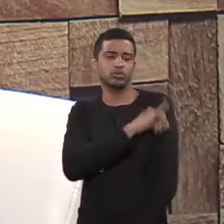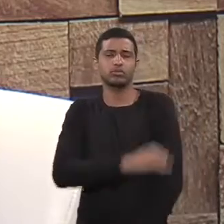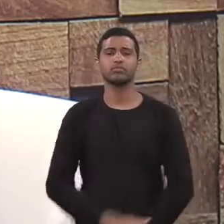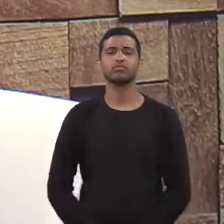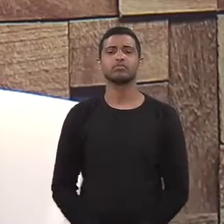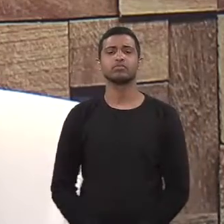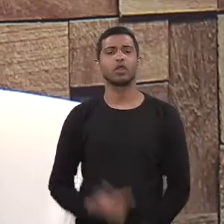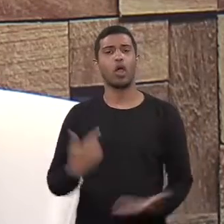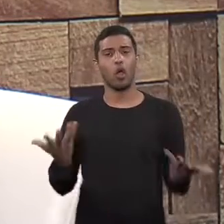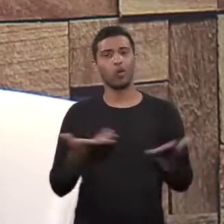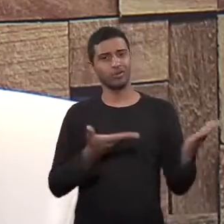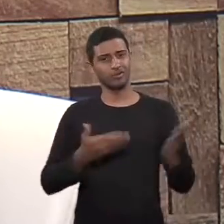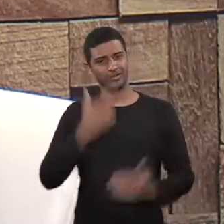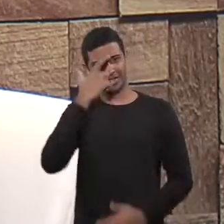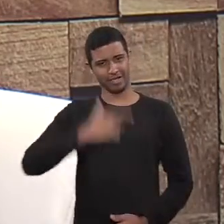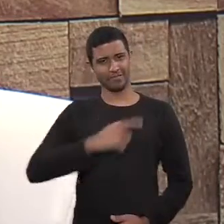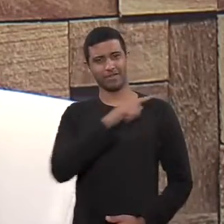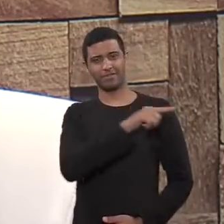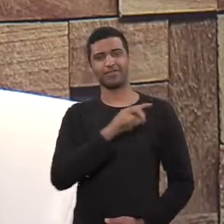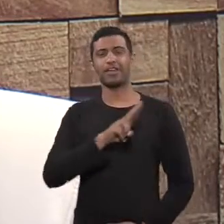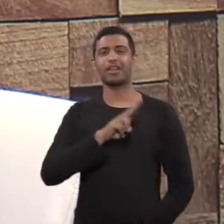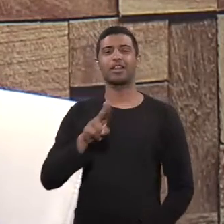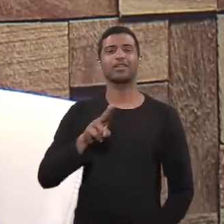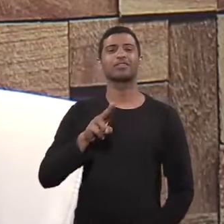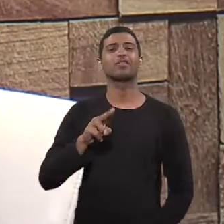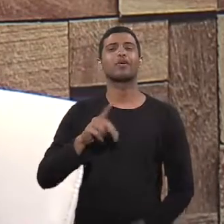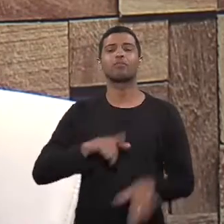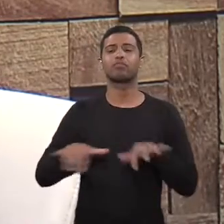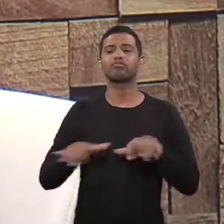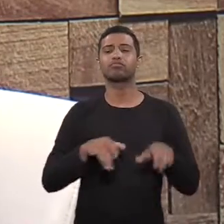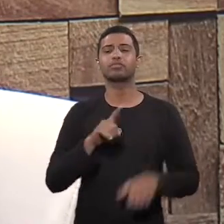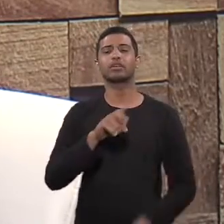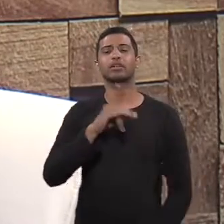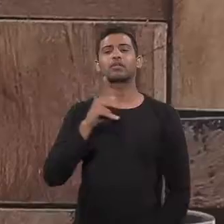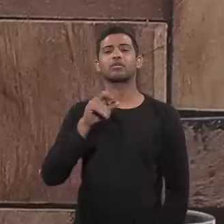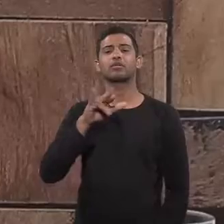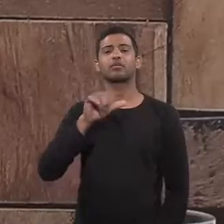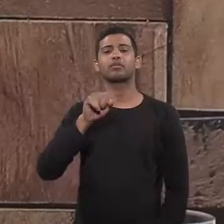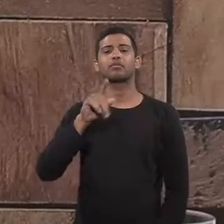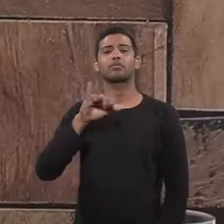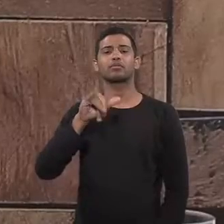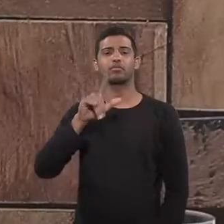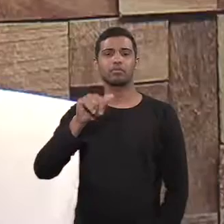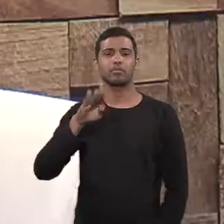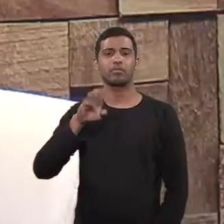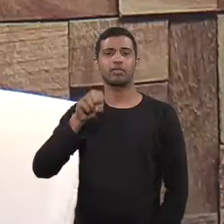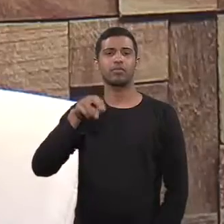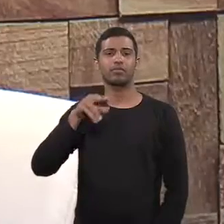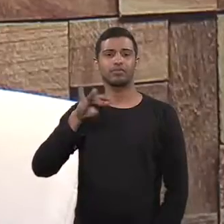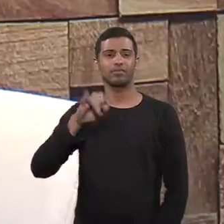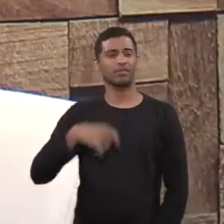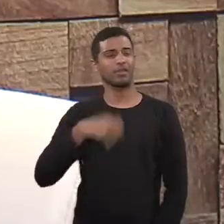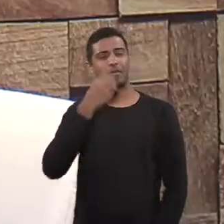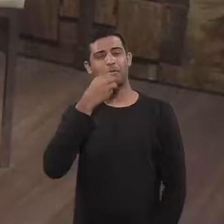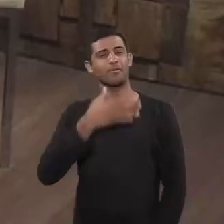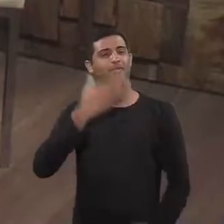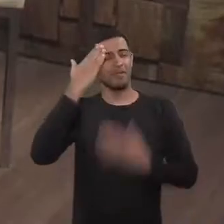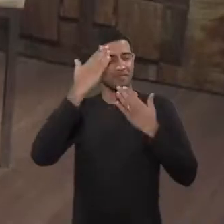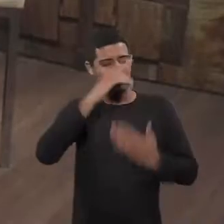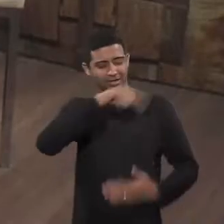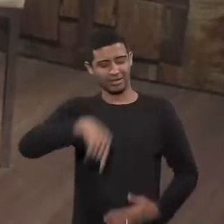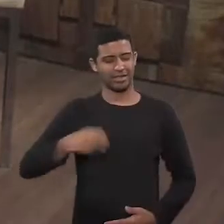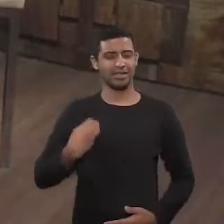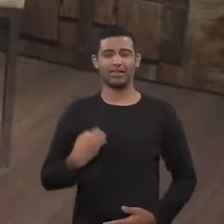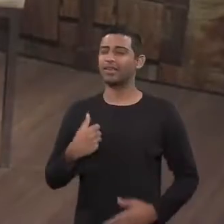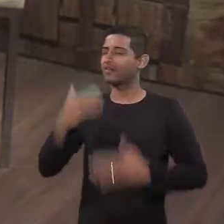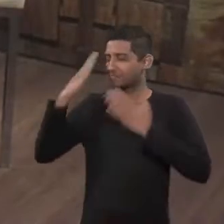Rio de Janeiro. A minha convidada do perfil de hoje é a maestrina e pianista Priscila Bonfim. Priscila, muito obrigada pela sua presença no programa